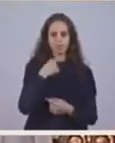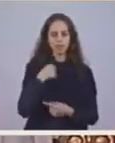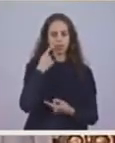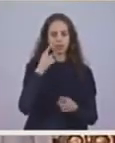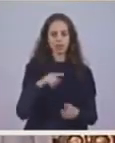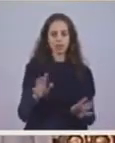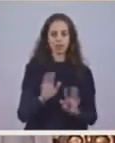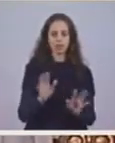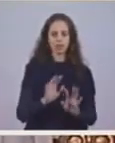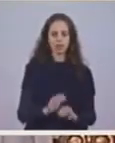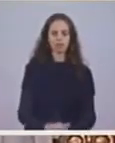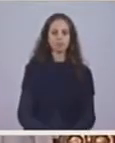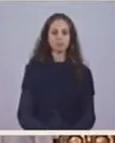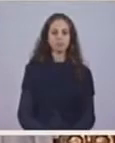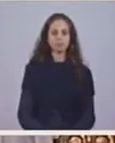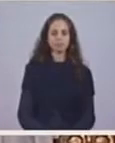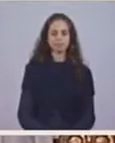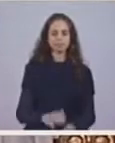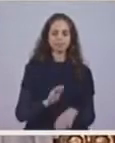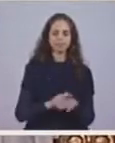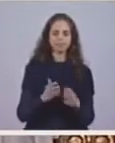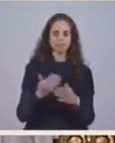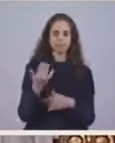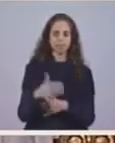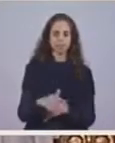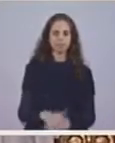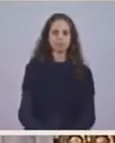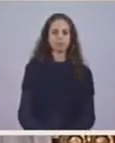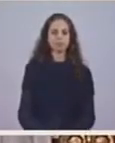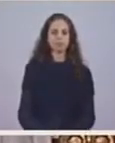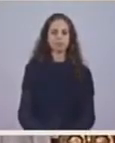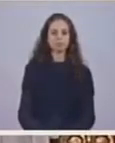deixeis cair em tentação, mas livrai-nos do mal.